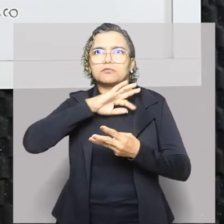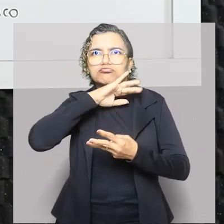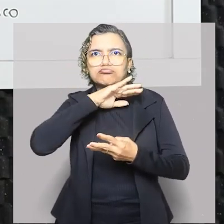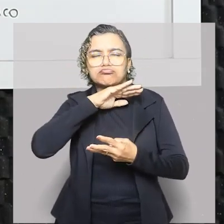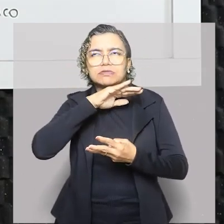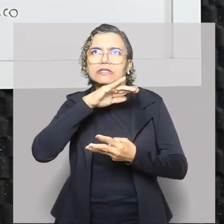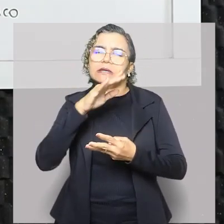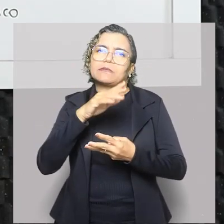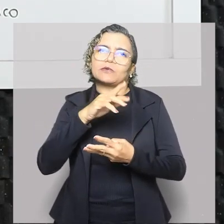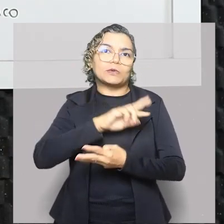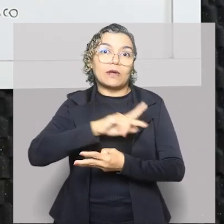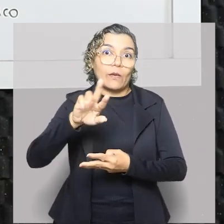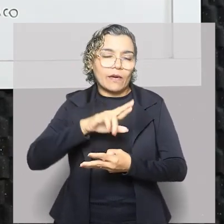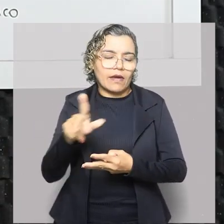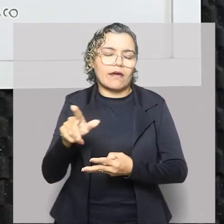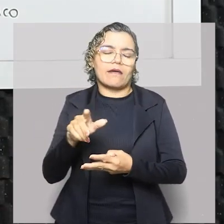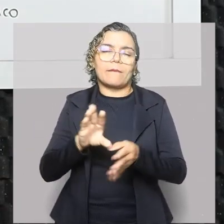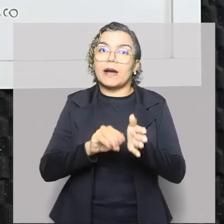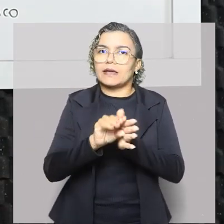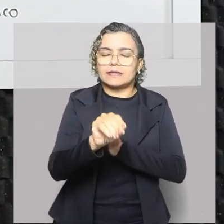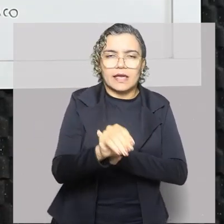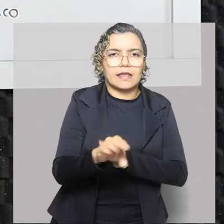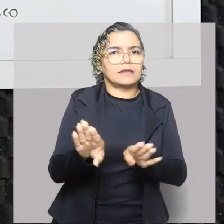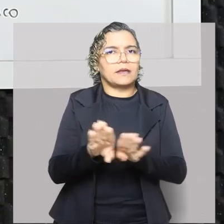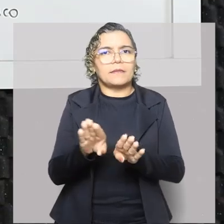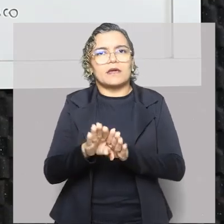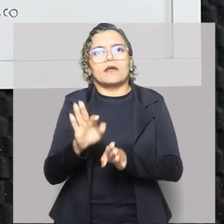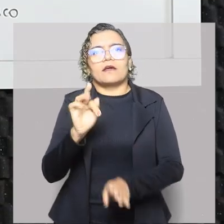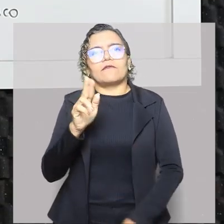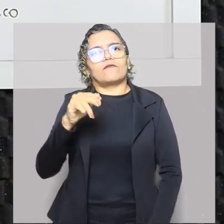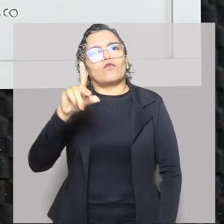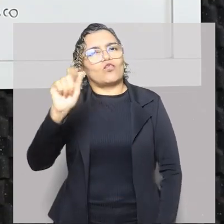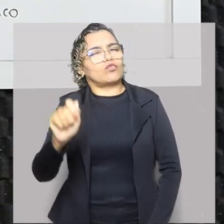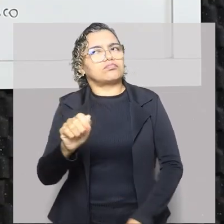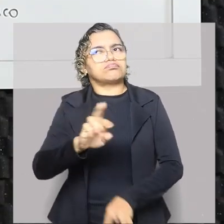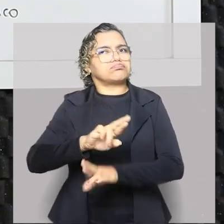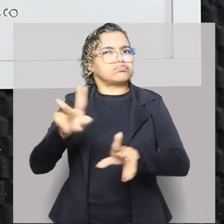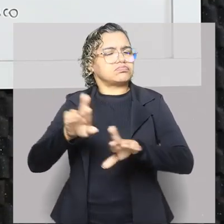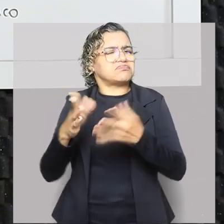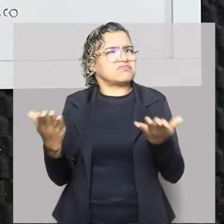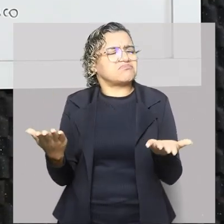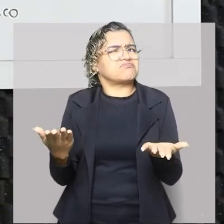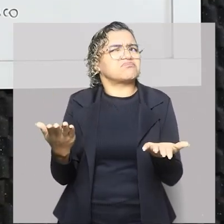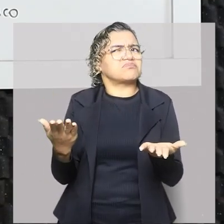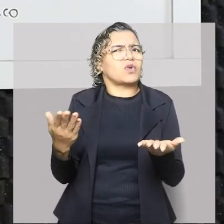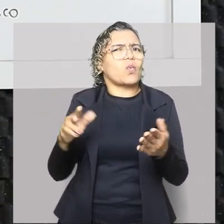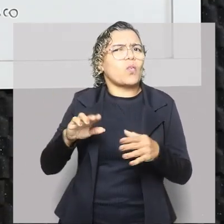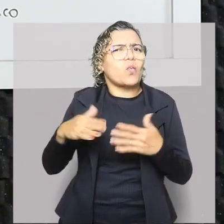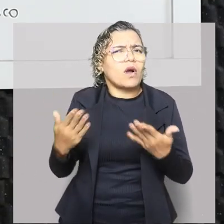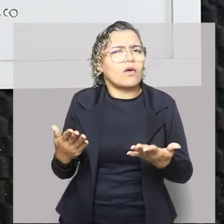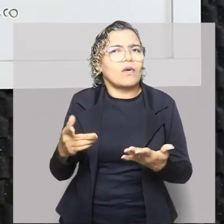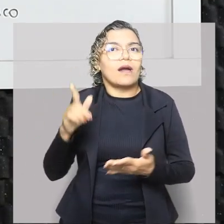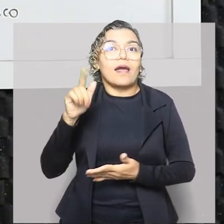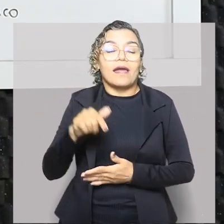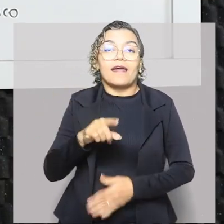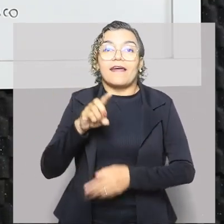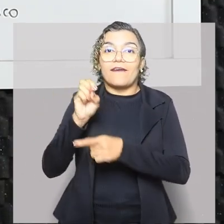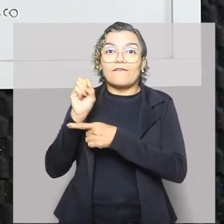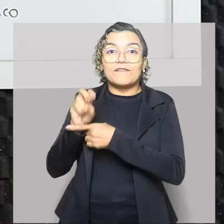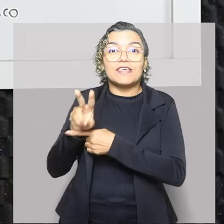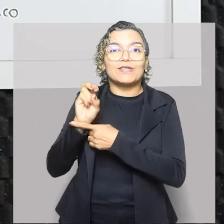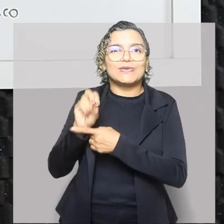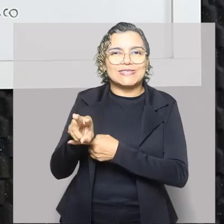bactéria, não é um fungo e não é, né, um protozoário. Então, o que esse organismo é? Ele é um vírus,